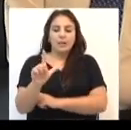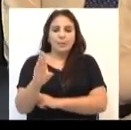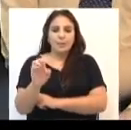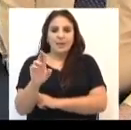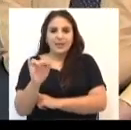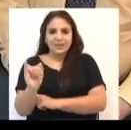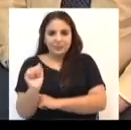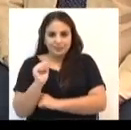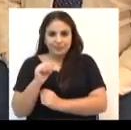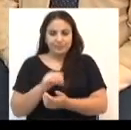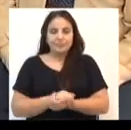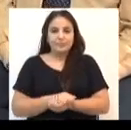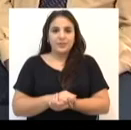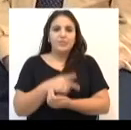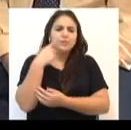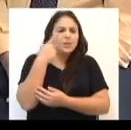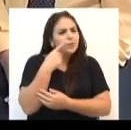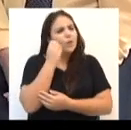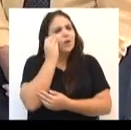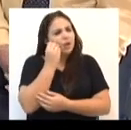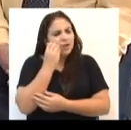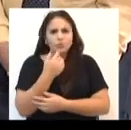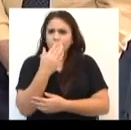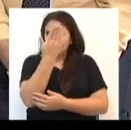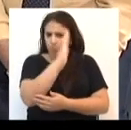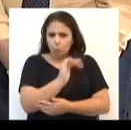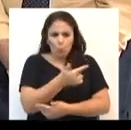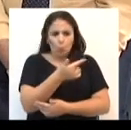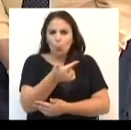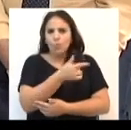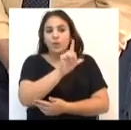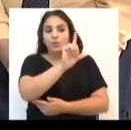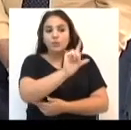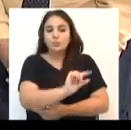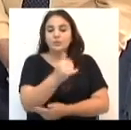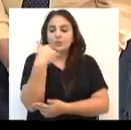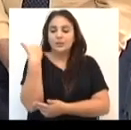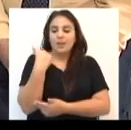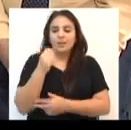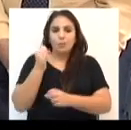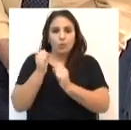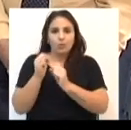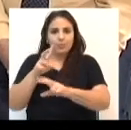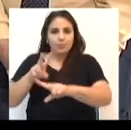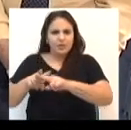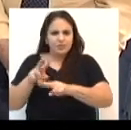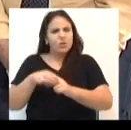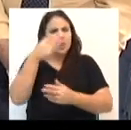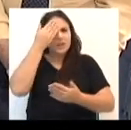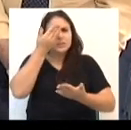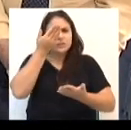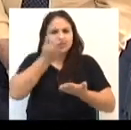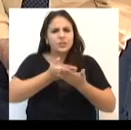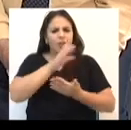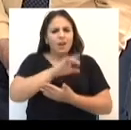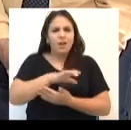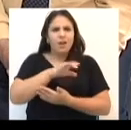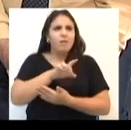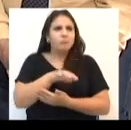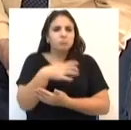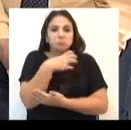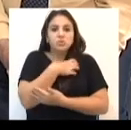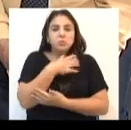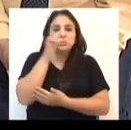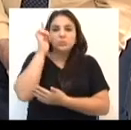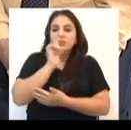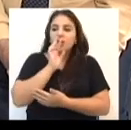Grando. Vereadora Cláudia, no Brasil nós não tivemos, então, a redução da maioridade penal. A senhora acredita que isso é uma forma de se chegar a